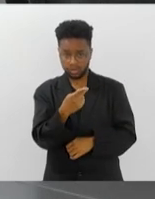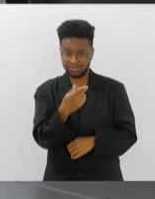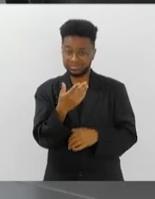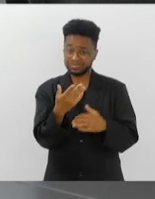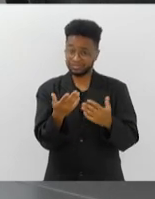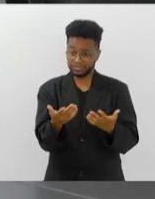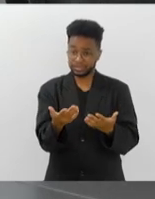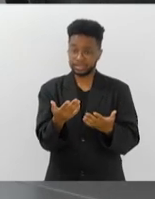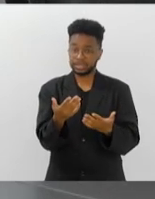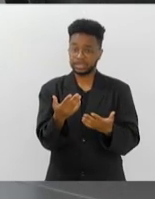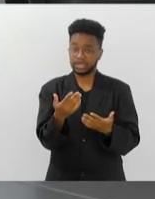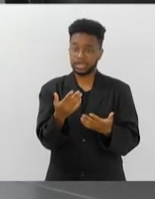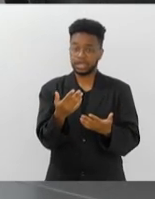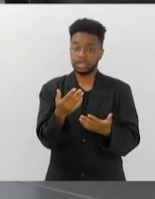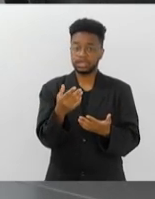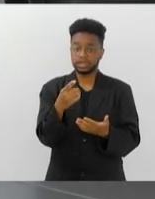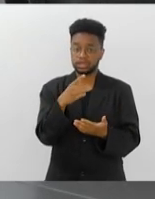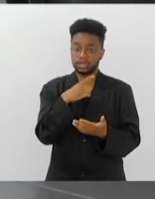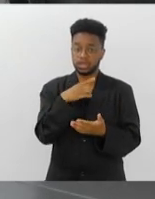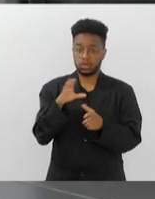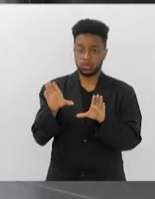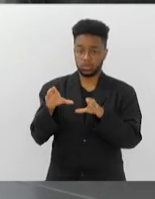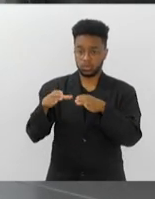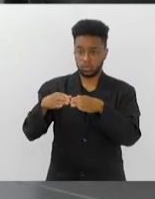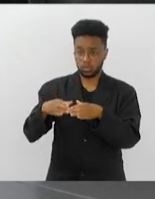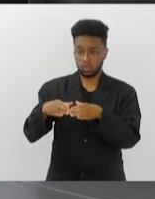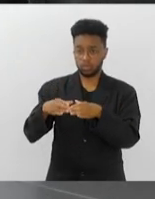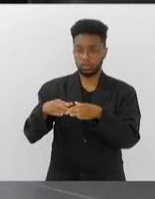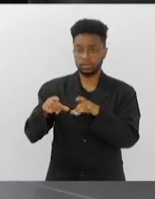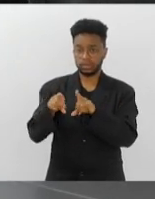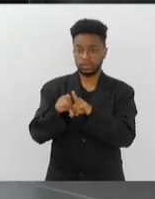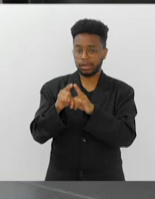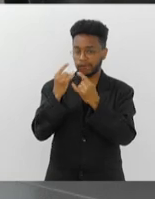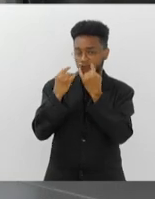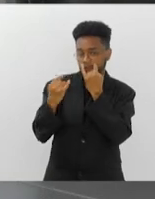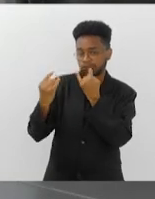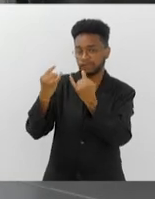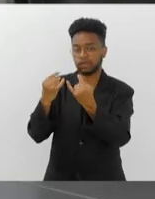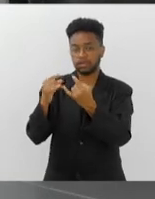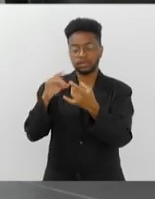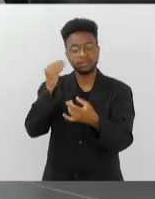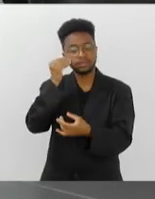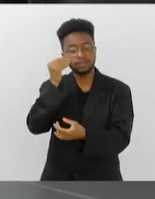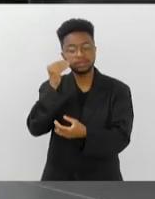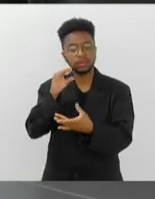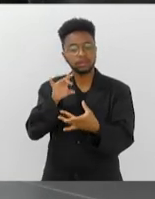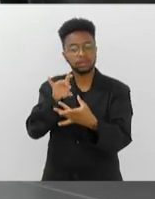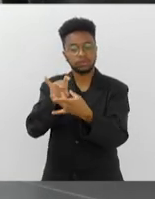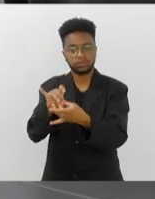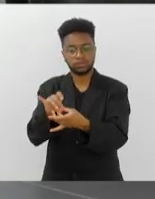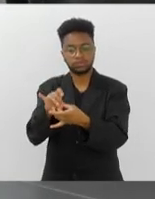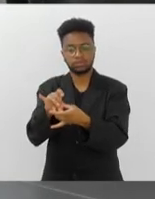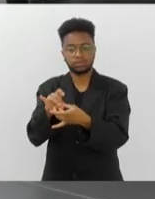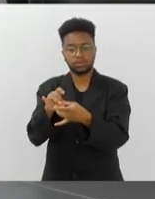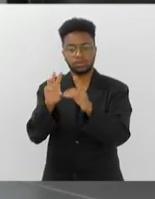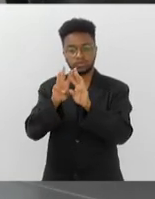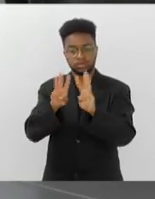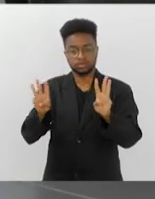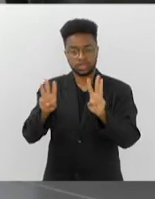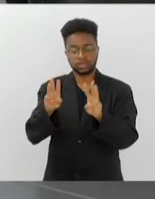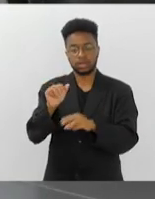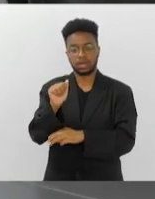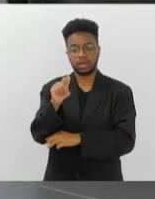se obsessores do quinto andar também estivessem estendendo as suas garras para os sites de